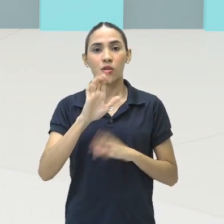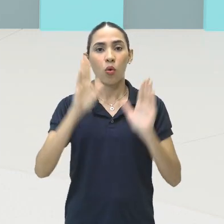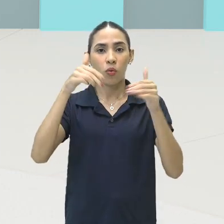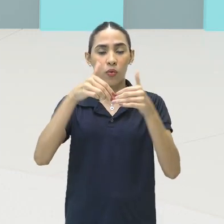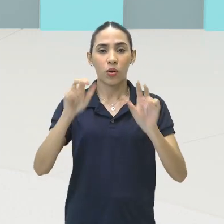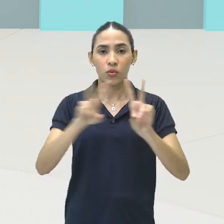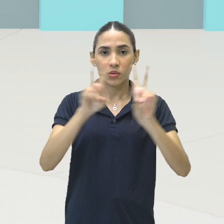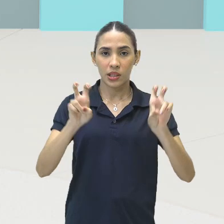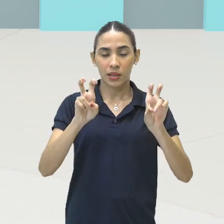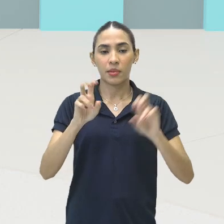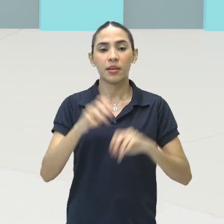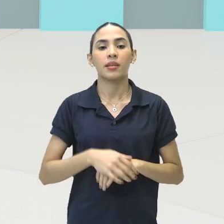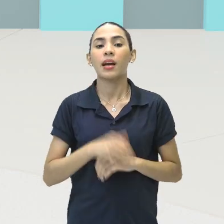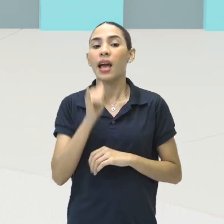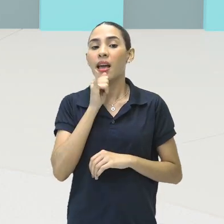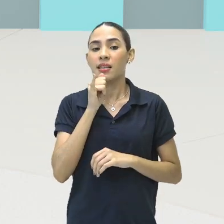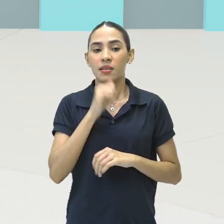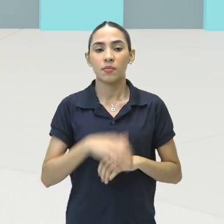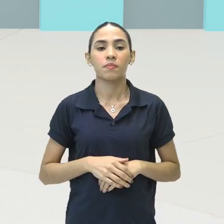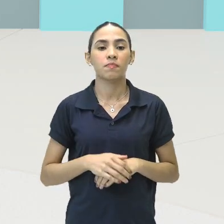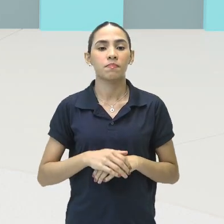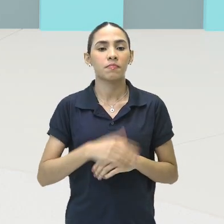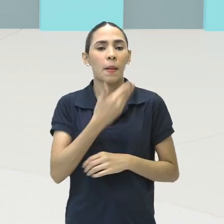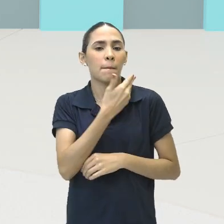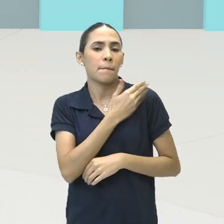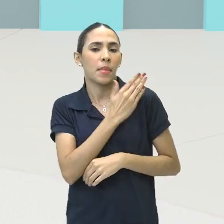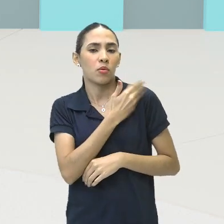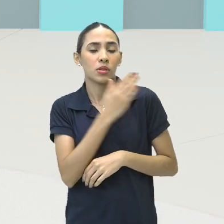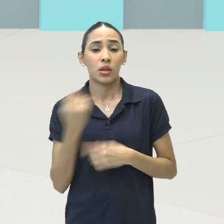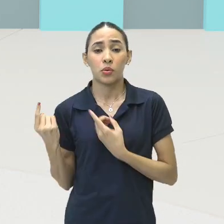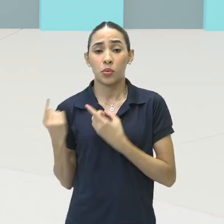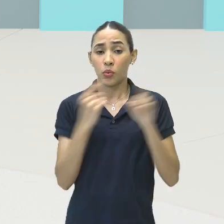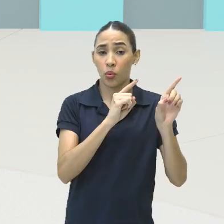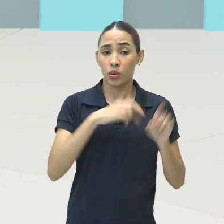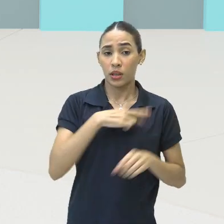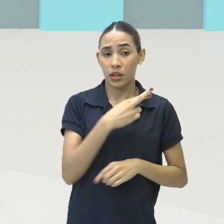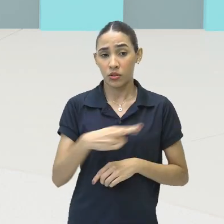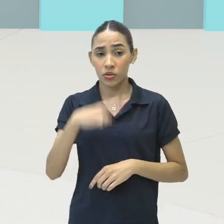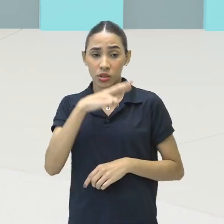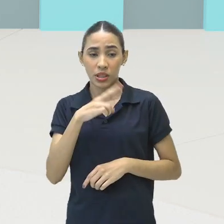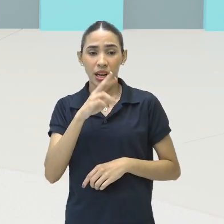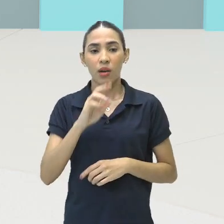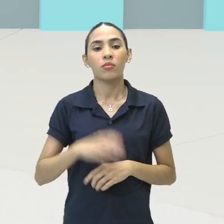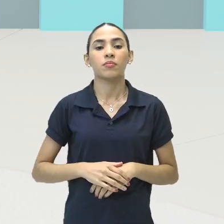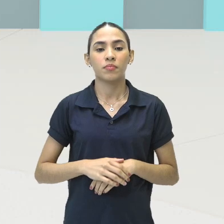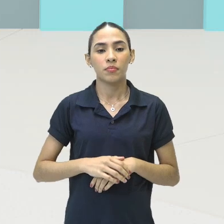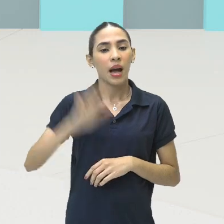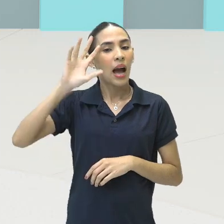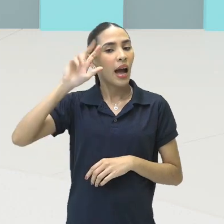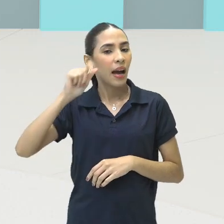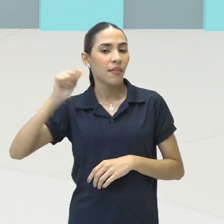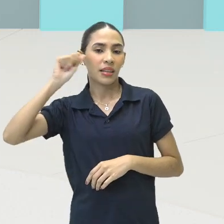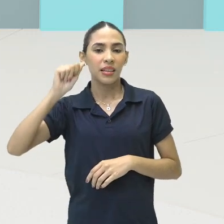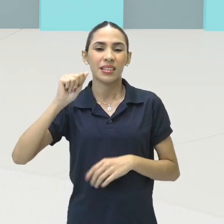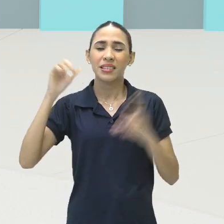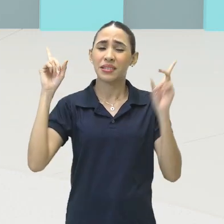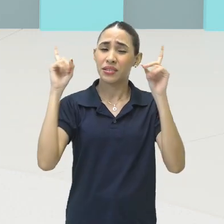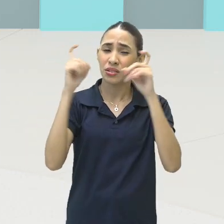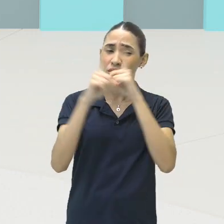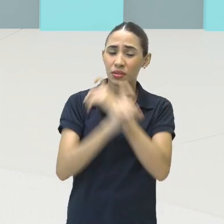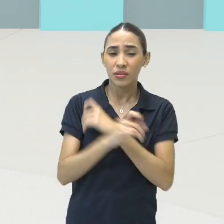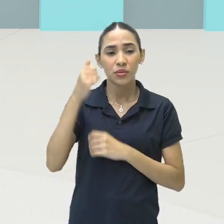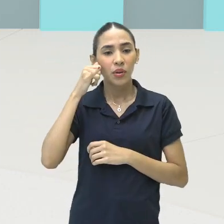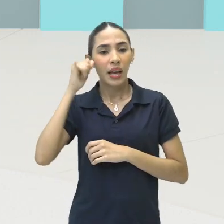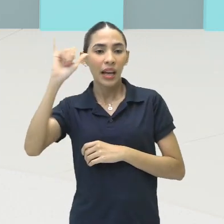né? Sobre esse tema. Olha a tese. O preconceito contra as religiões de matriz africana dificulta o